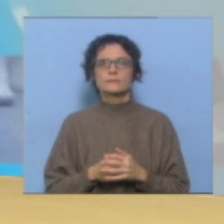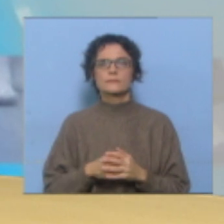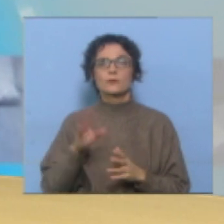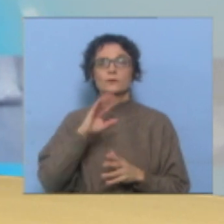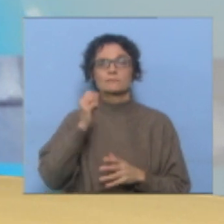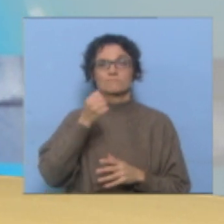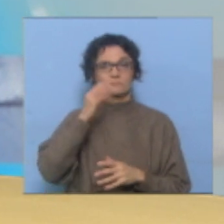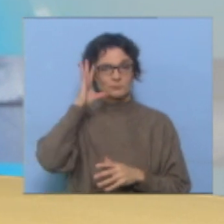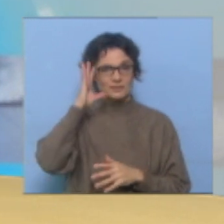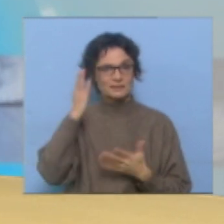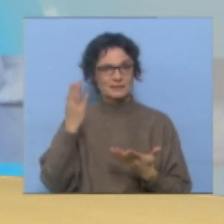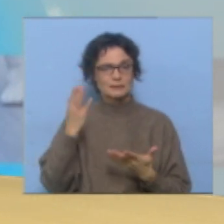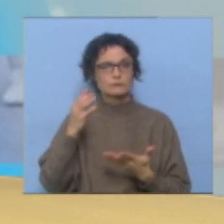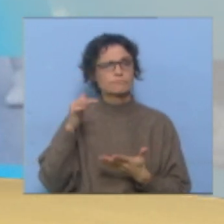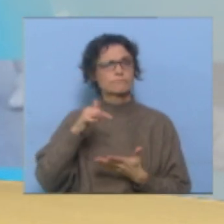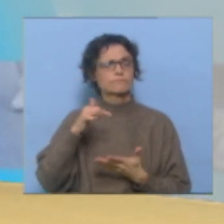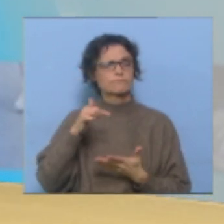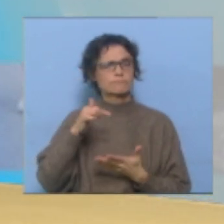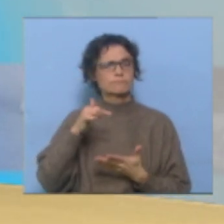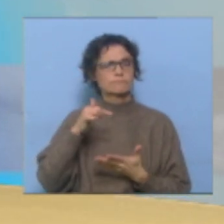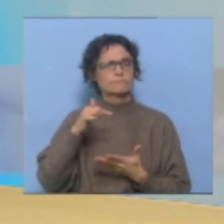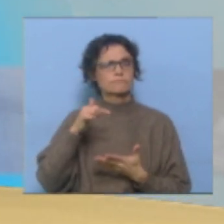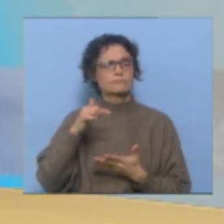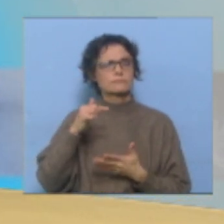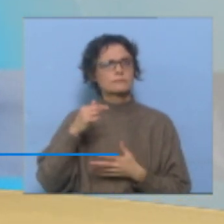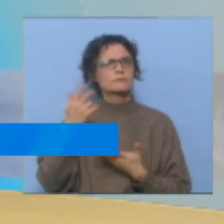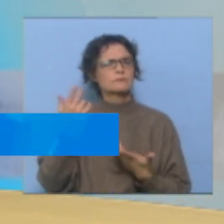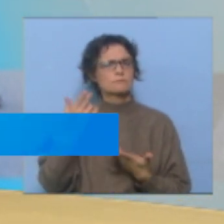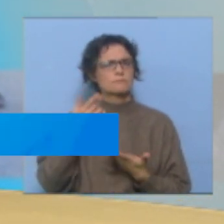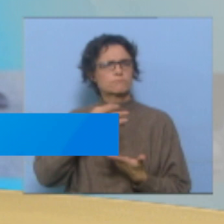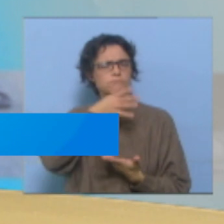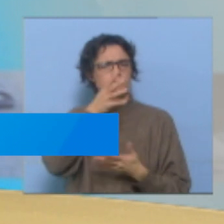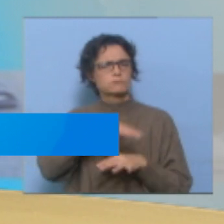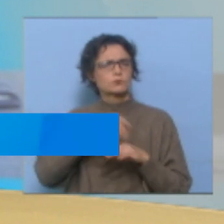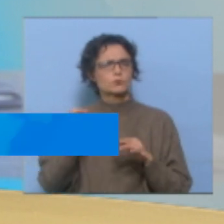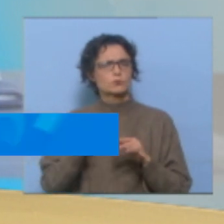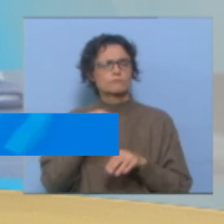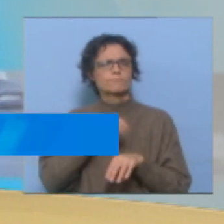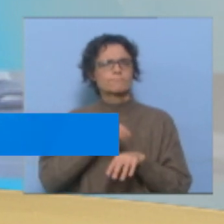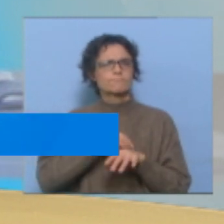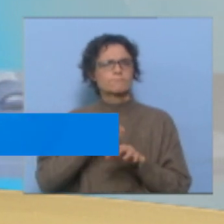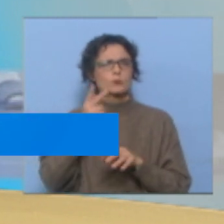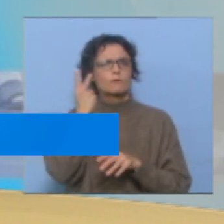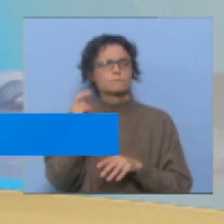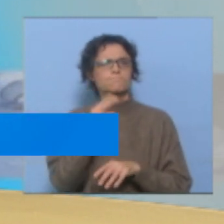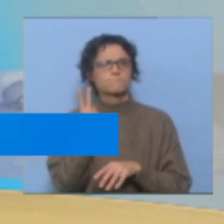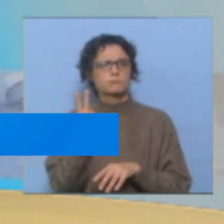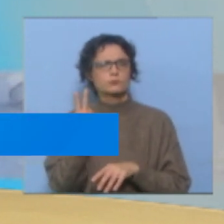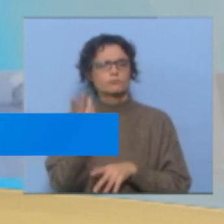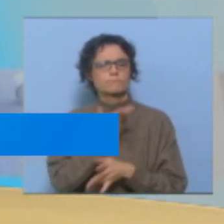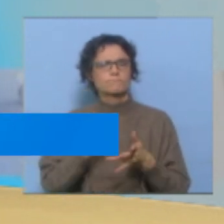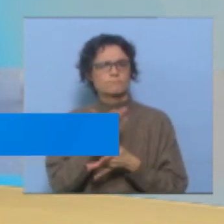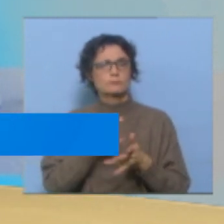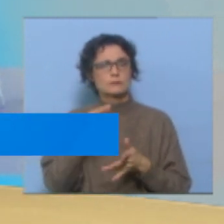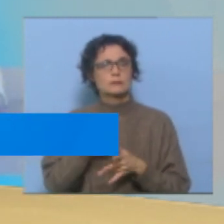Olá, muito boa tarde. Hoje espreitamos o testemunho de duas vidas compartilhadas. Trata-se do título de um livro